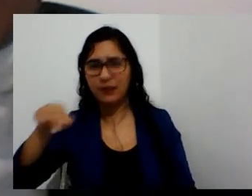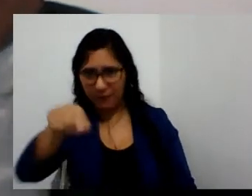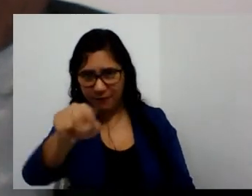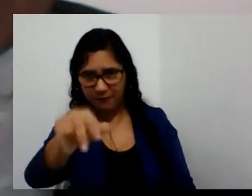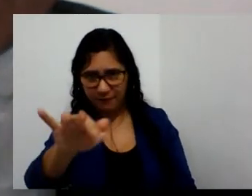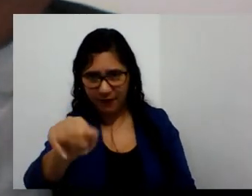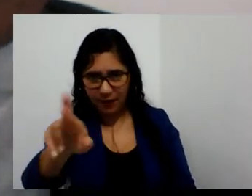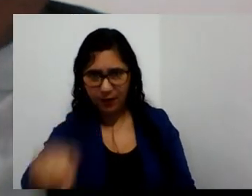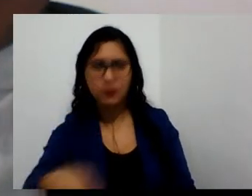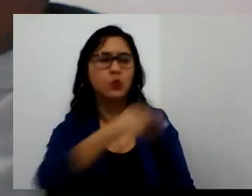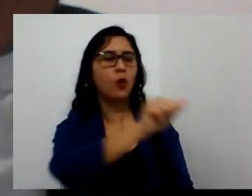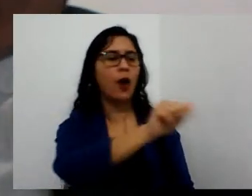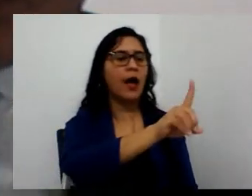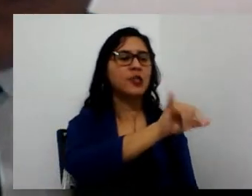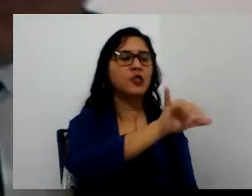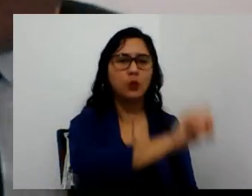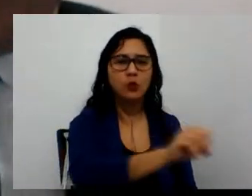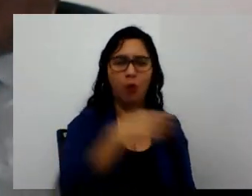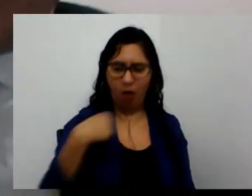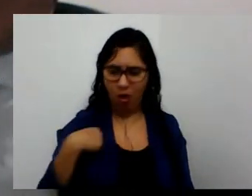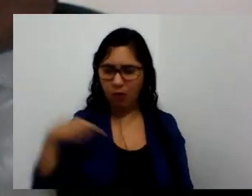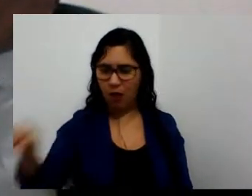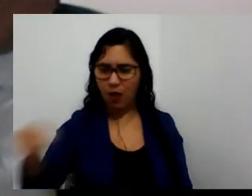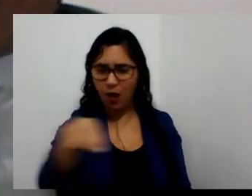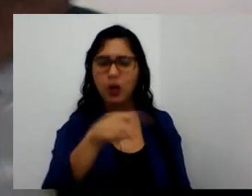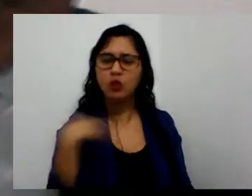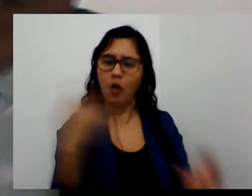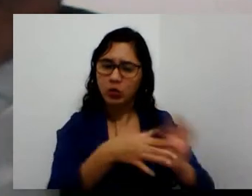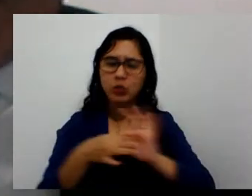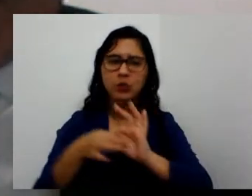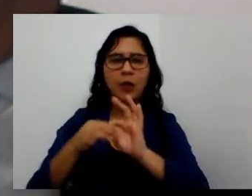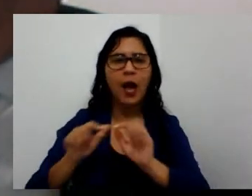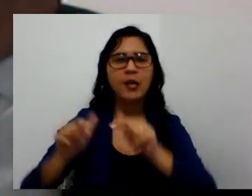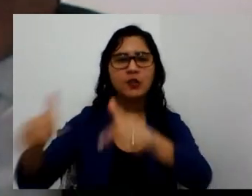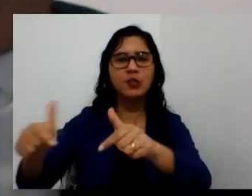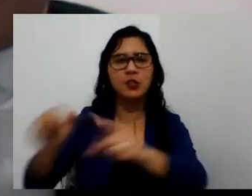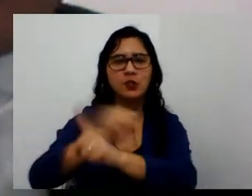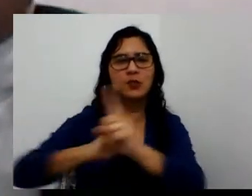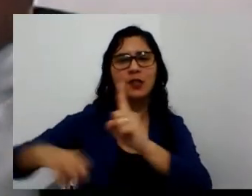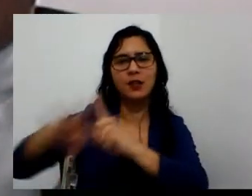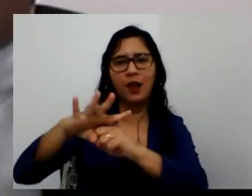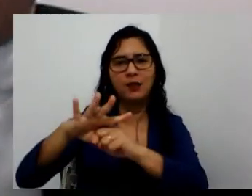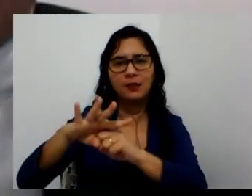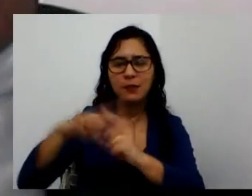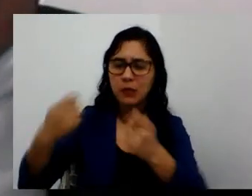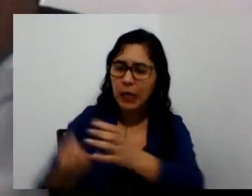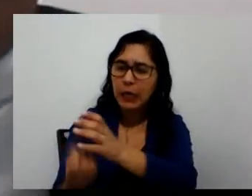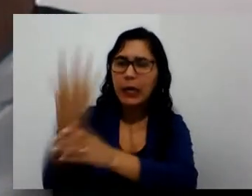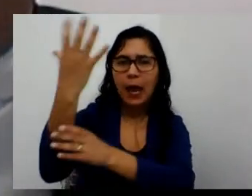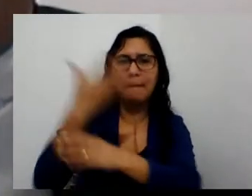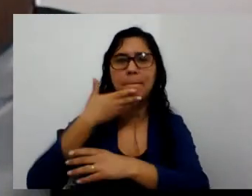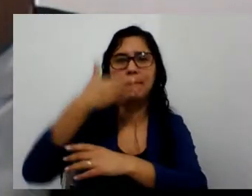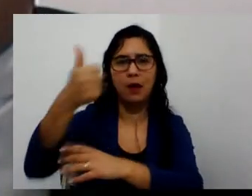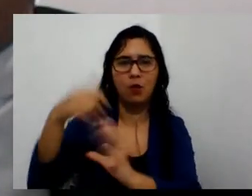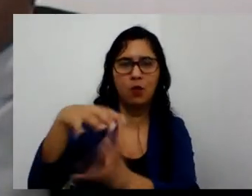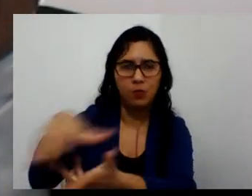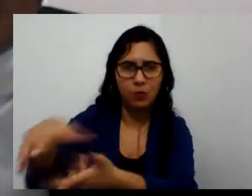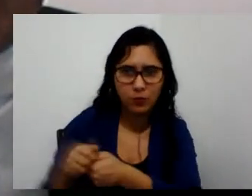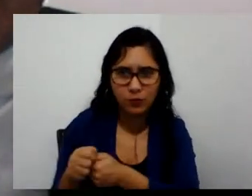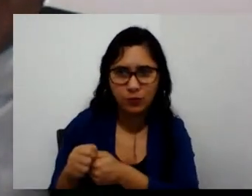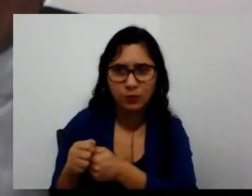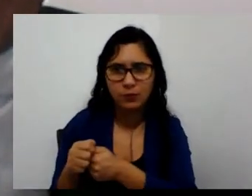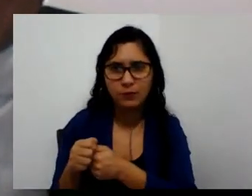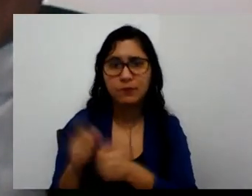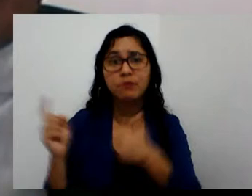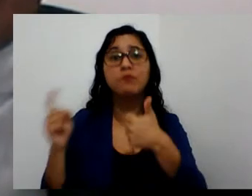vamos nos unir para agir na sociedade, criar um mundo melhor. O primeiro passo para isso é votar